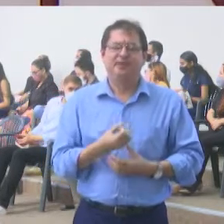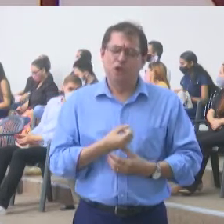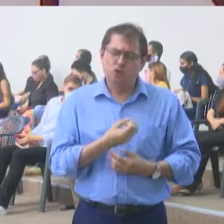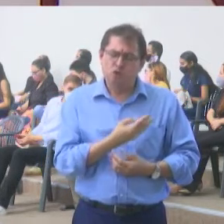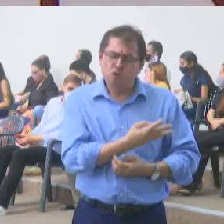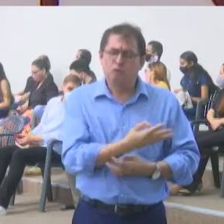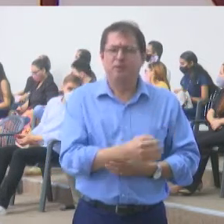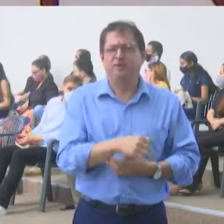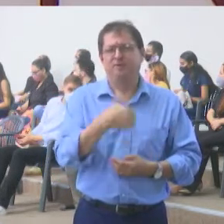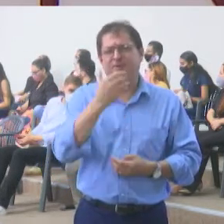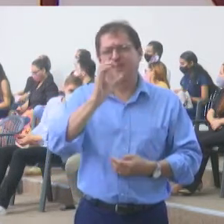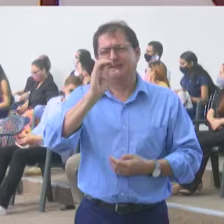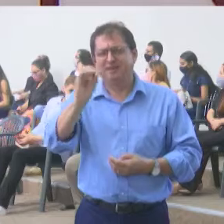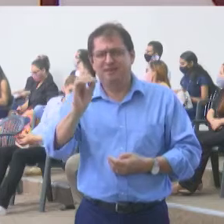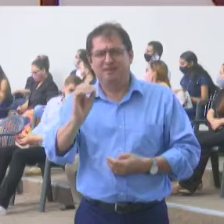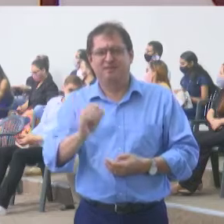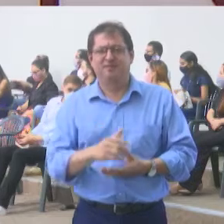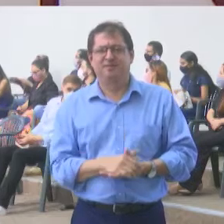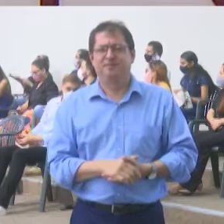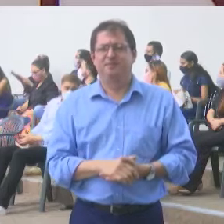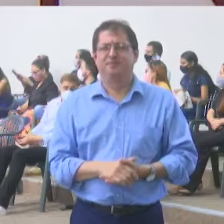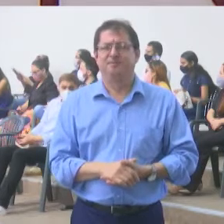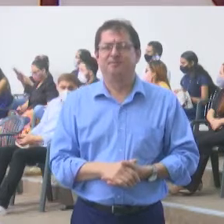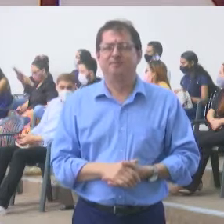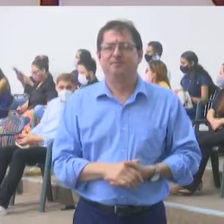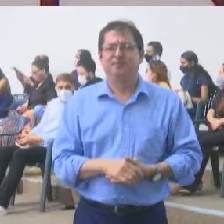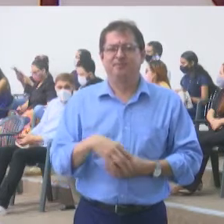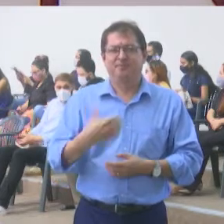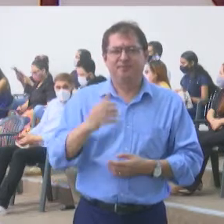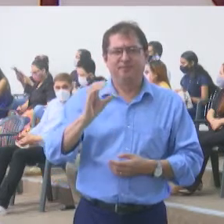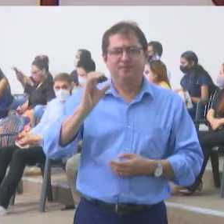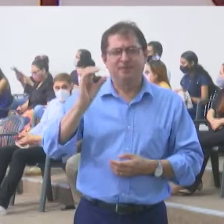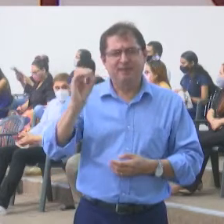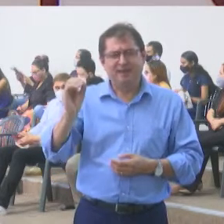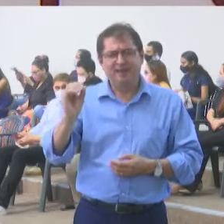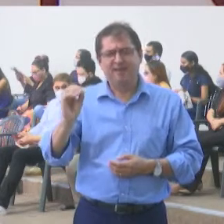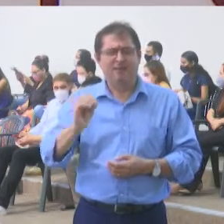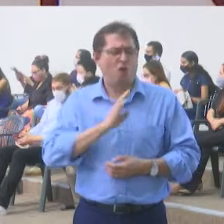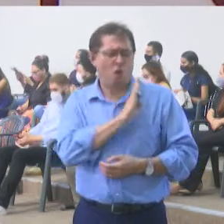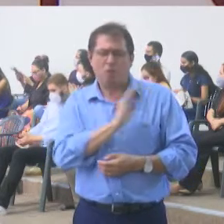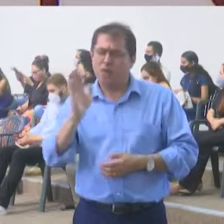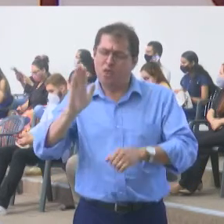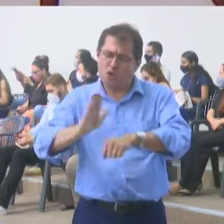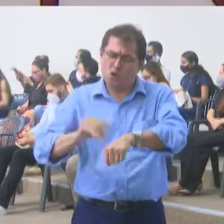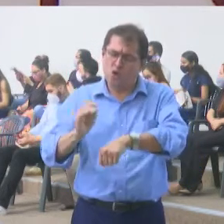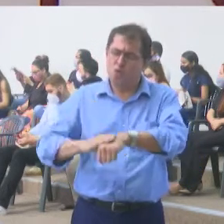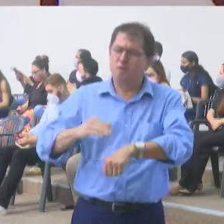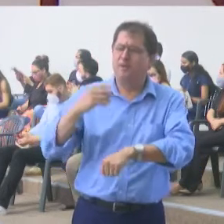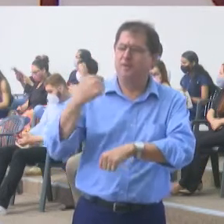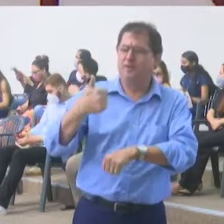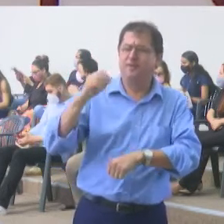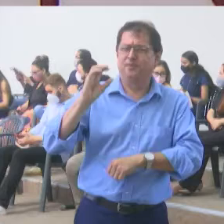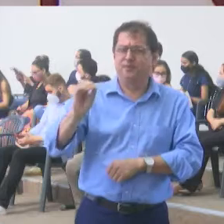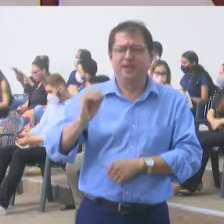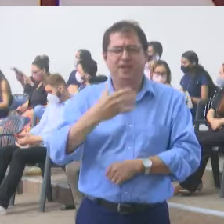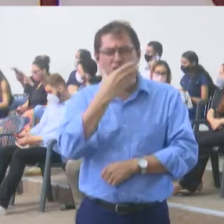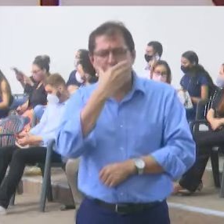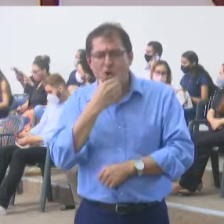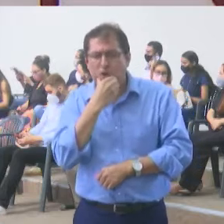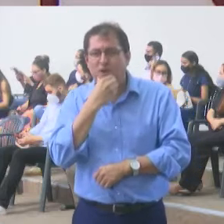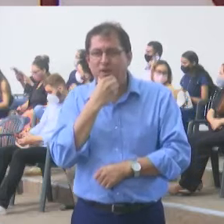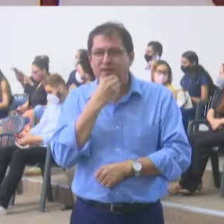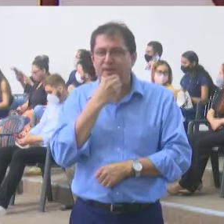da perfeição, 7. Número da plenitude, são 10 mandamentos. Boaz chama 10 homens dos anciãos da cidade e ele